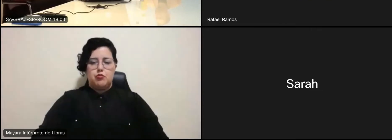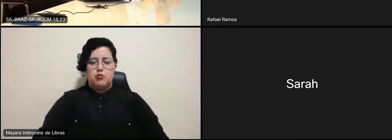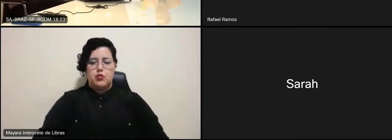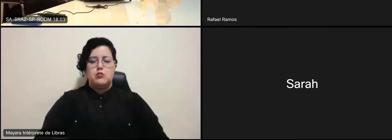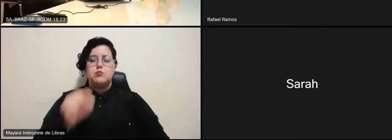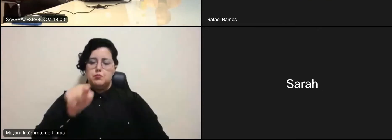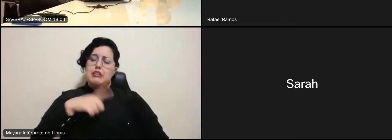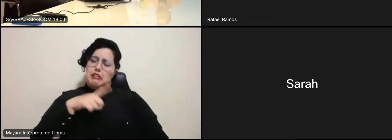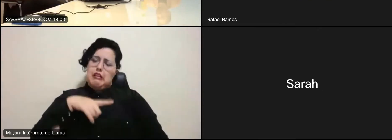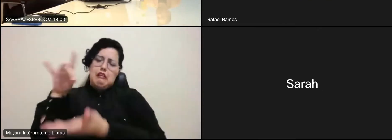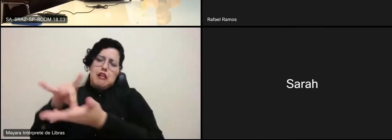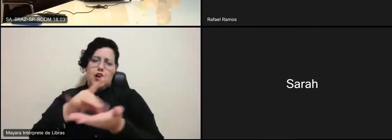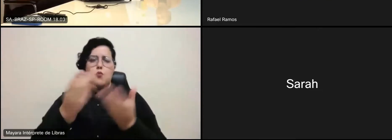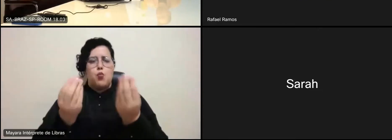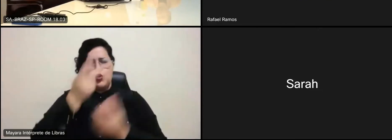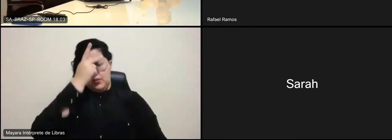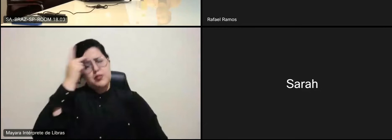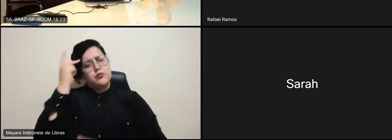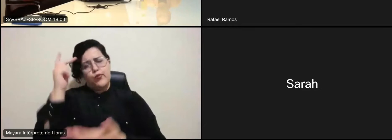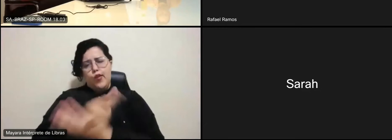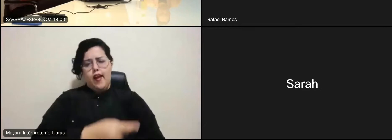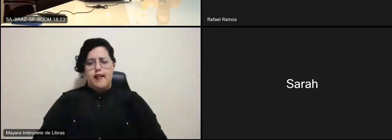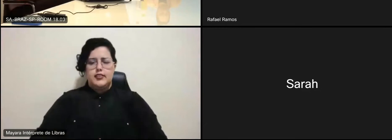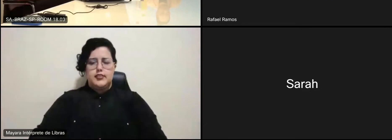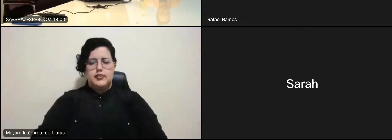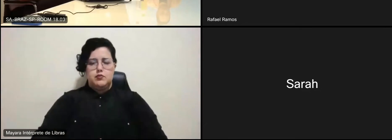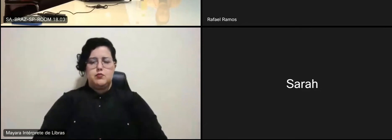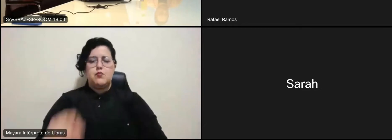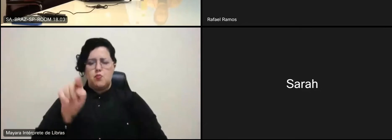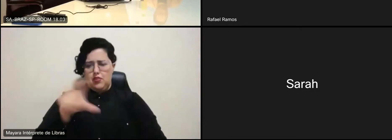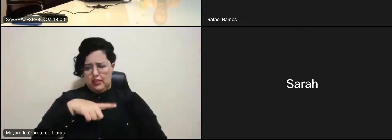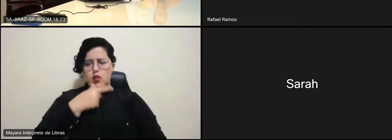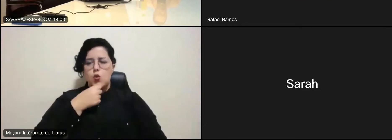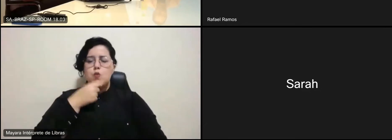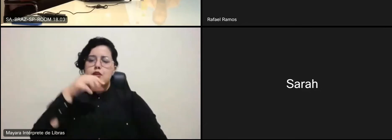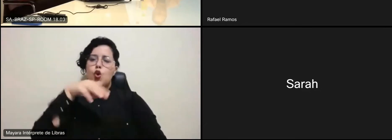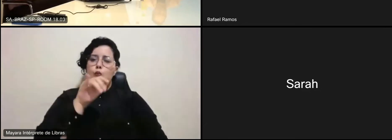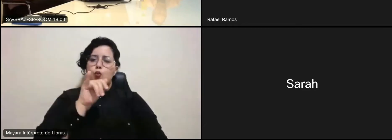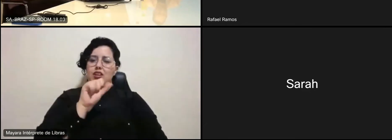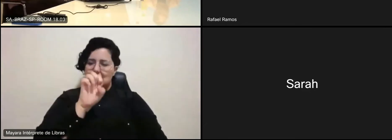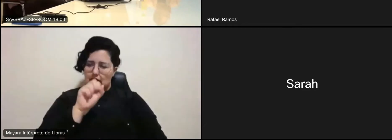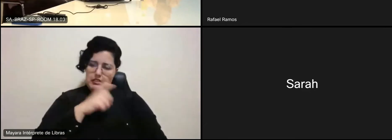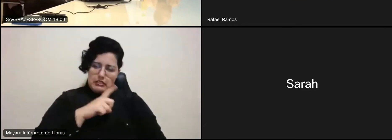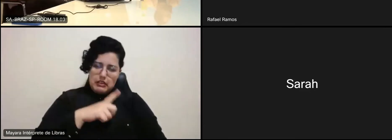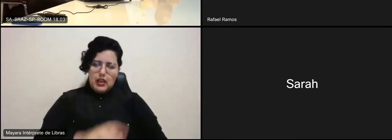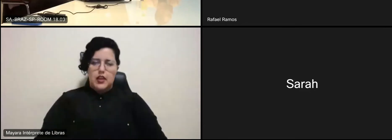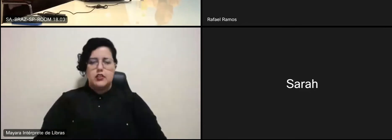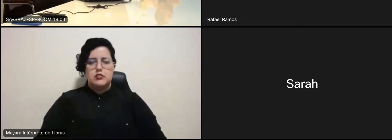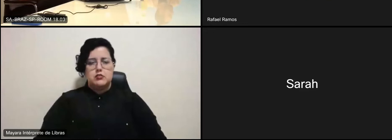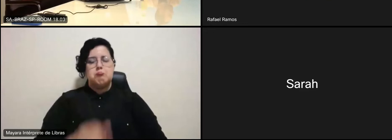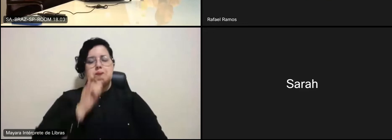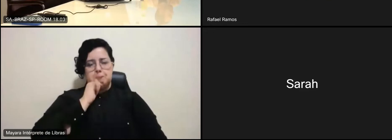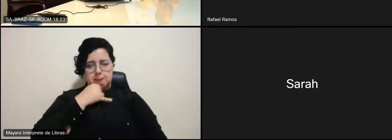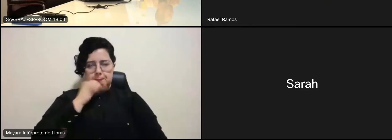realidade de muitos ainda, né? E você, Moisés, você tem alguma história para contar para gente? Infelizmente, a gente sempre tem,